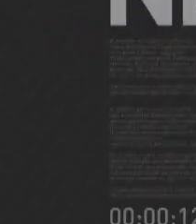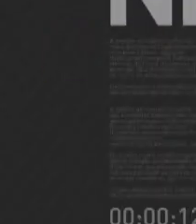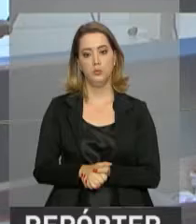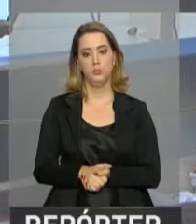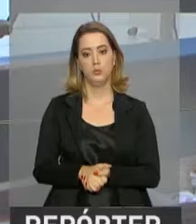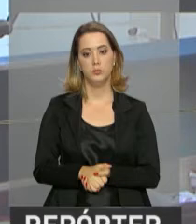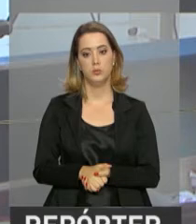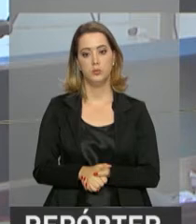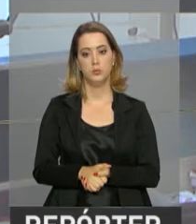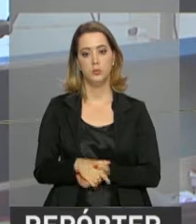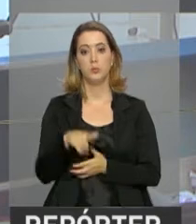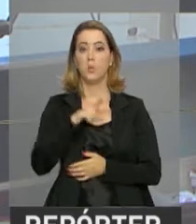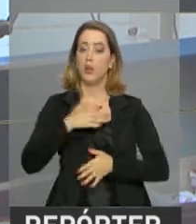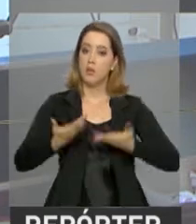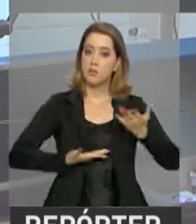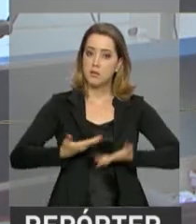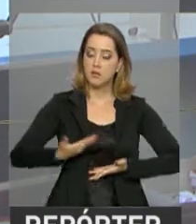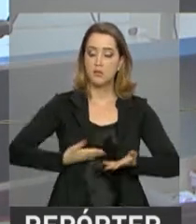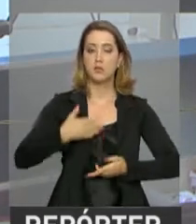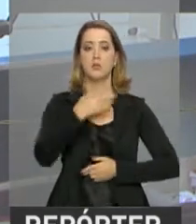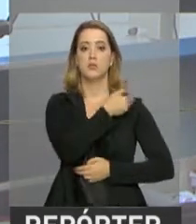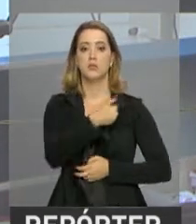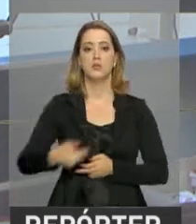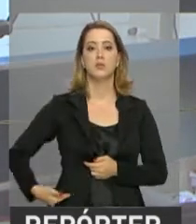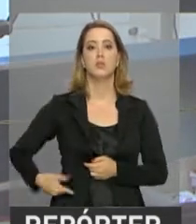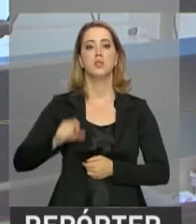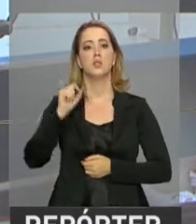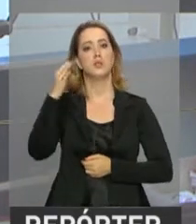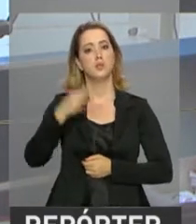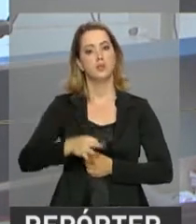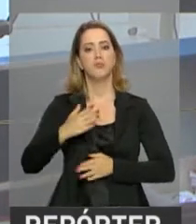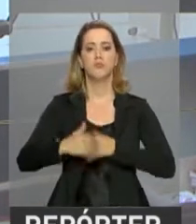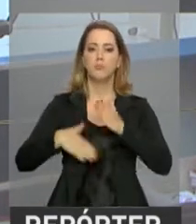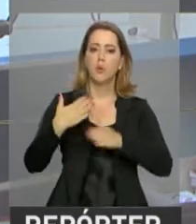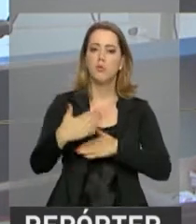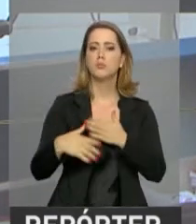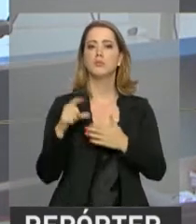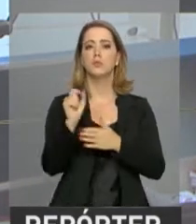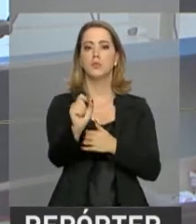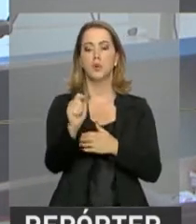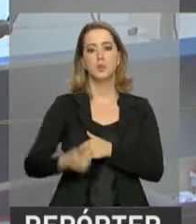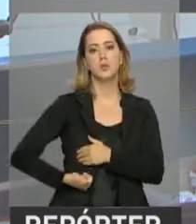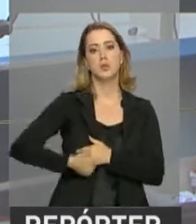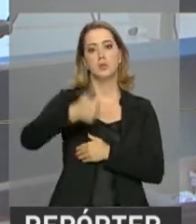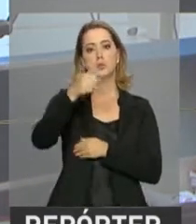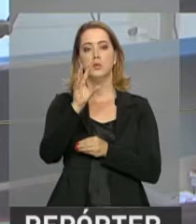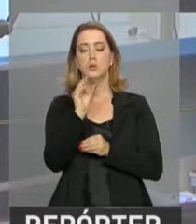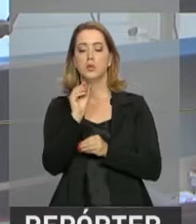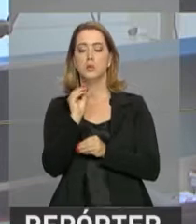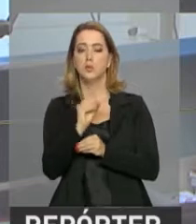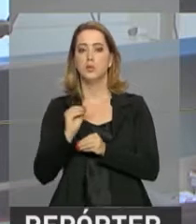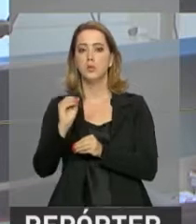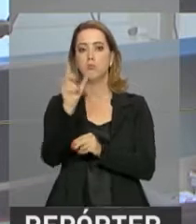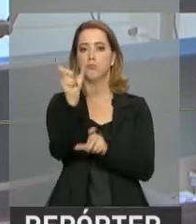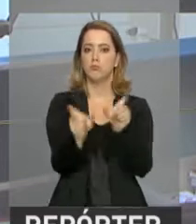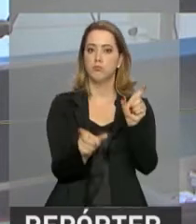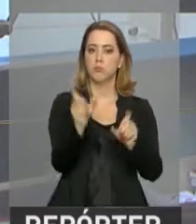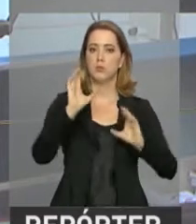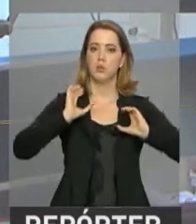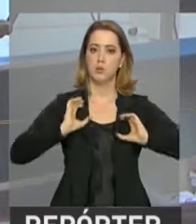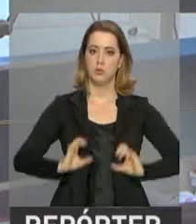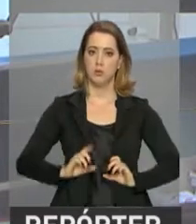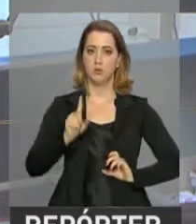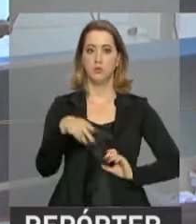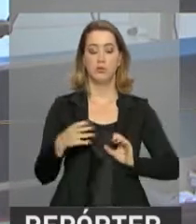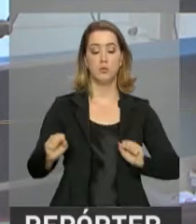de serviços públicos de qualidade é um desafio permanente para melhorar o atendimento ao cidadão foi lançado pelo ministério